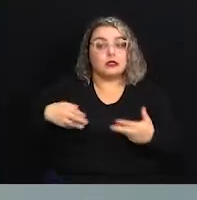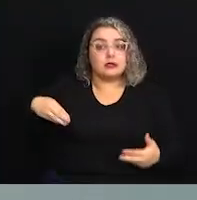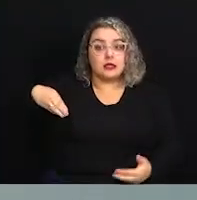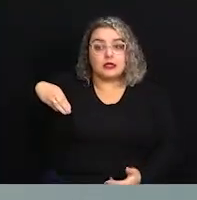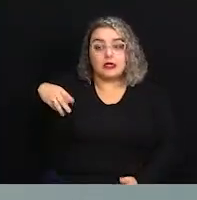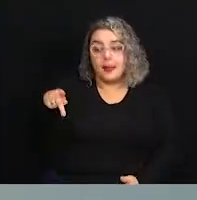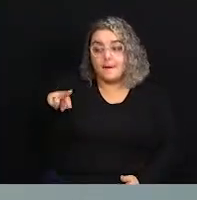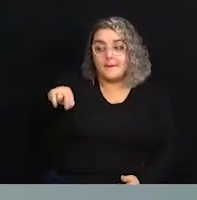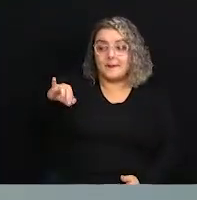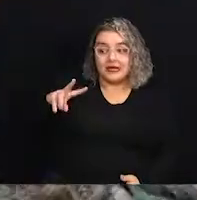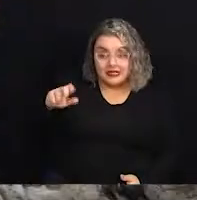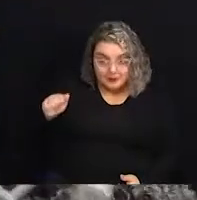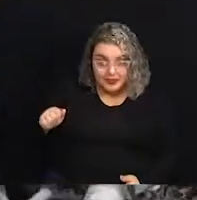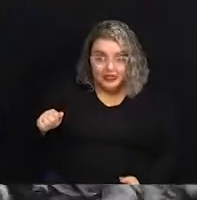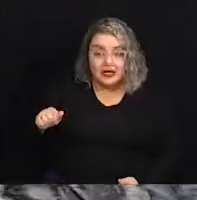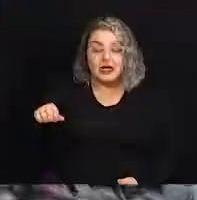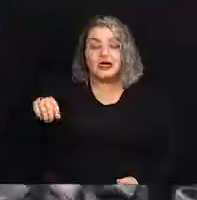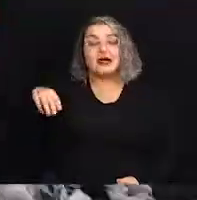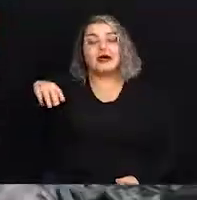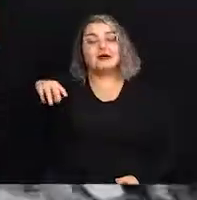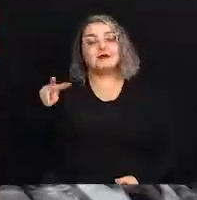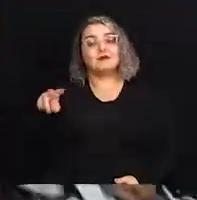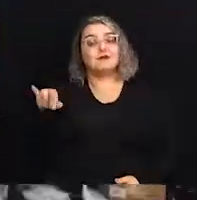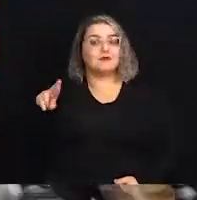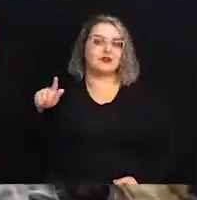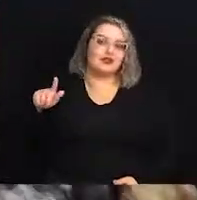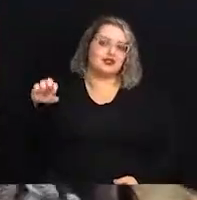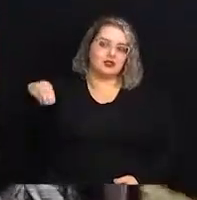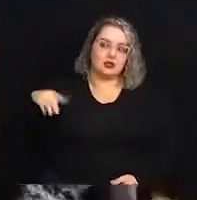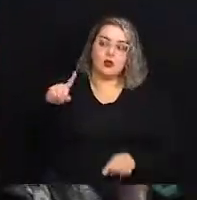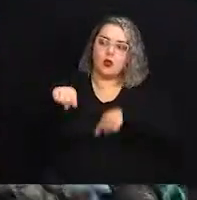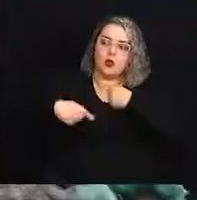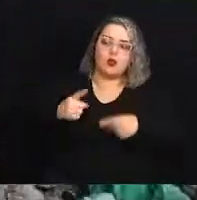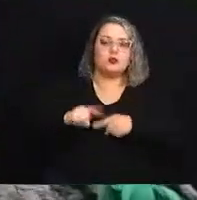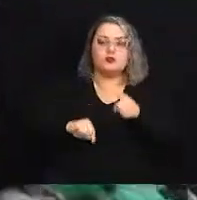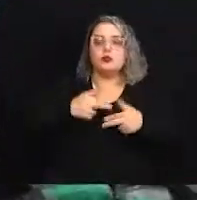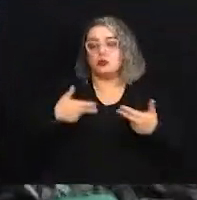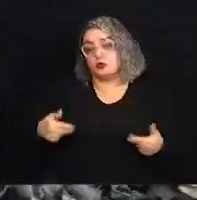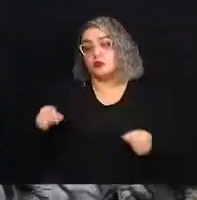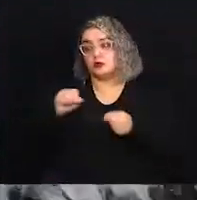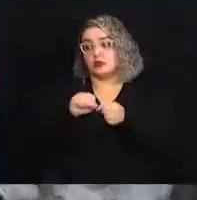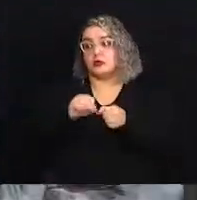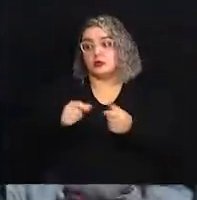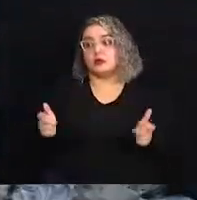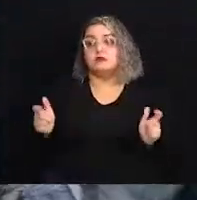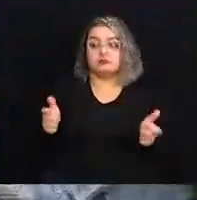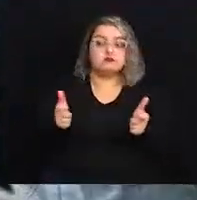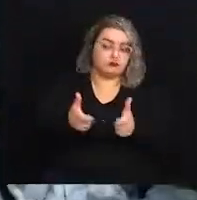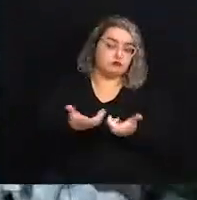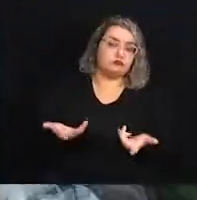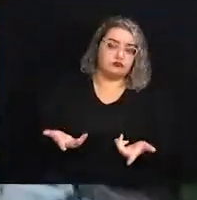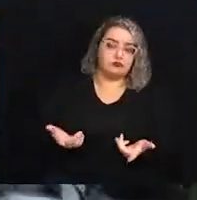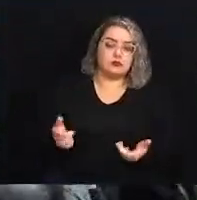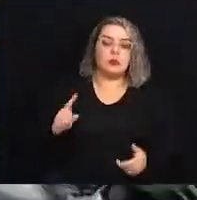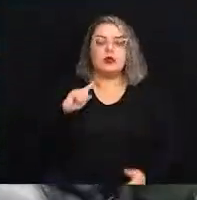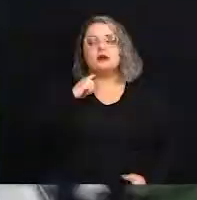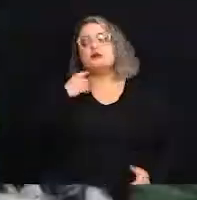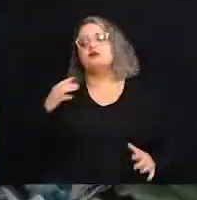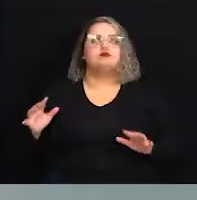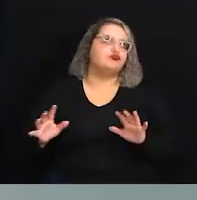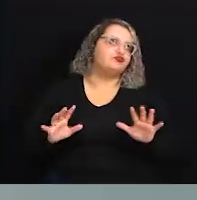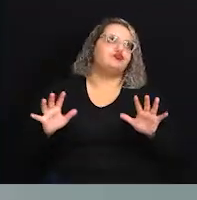matéria-prima virgem, né, para que novos produtos sejam feitos. E fora isso, tem até uma questão de redução de emissão de